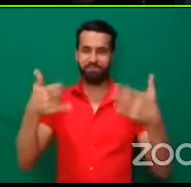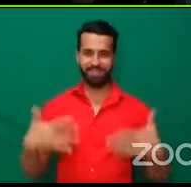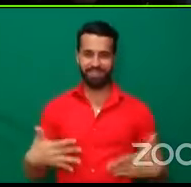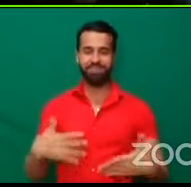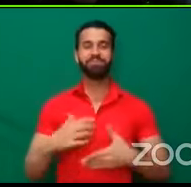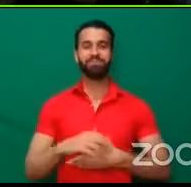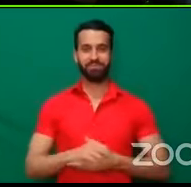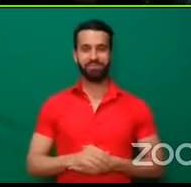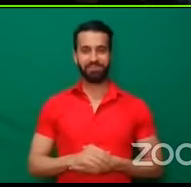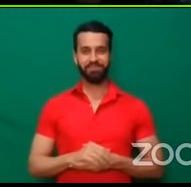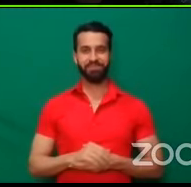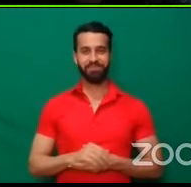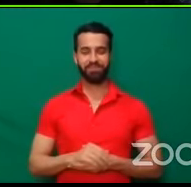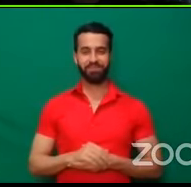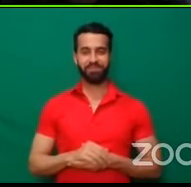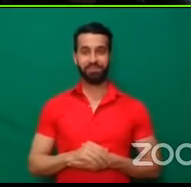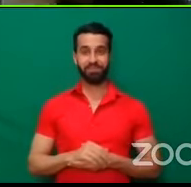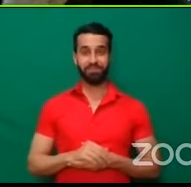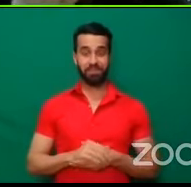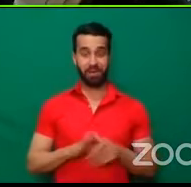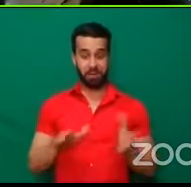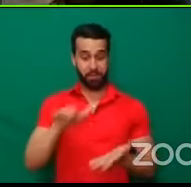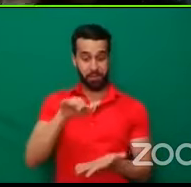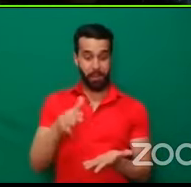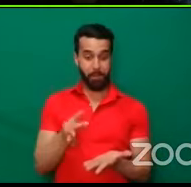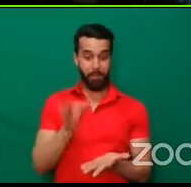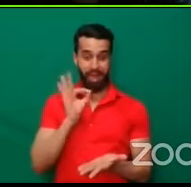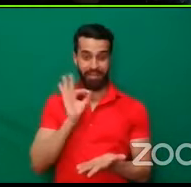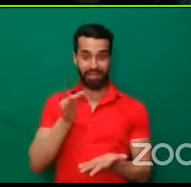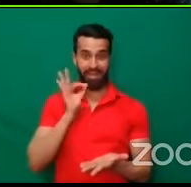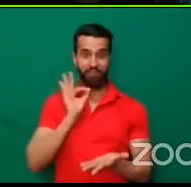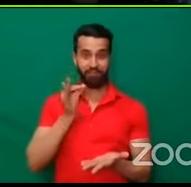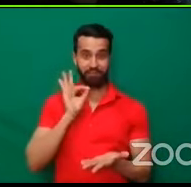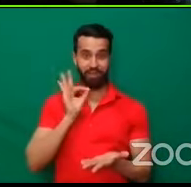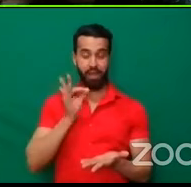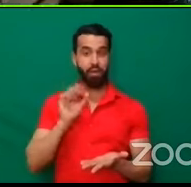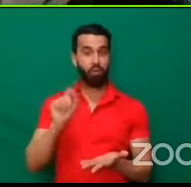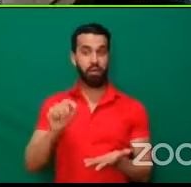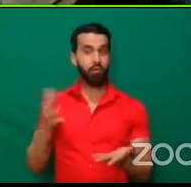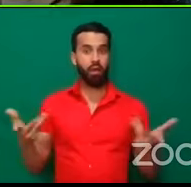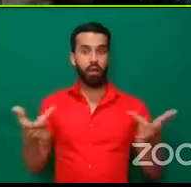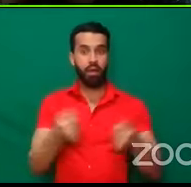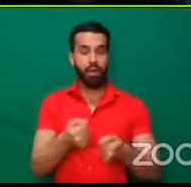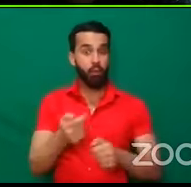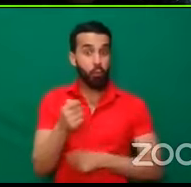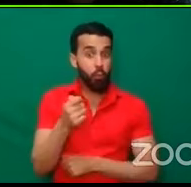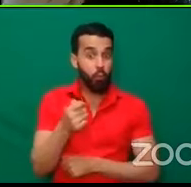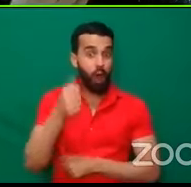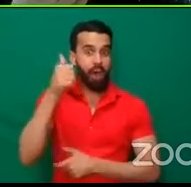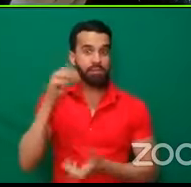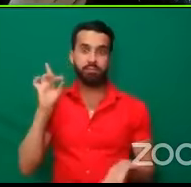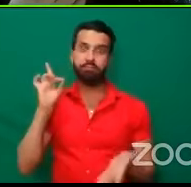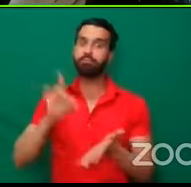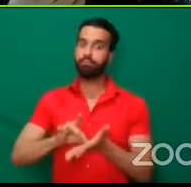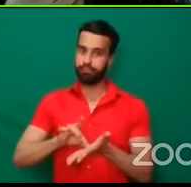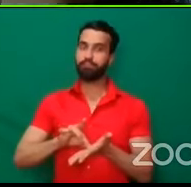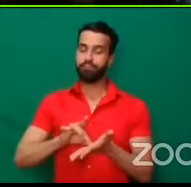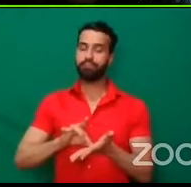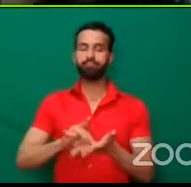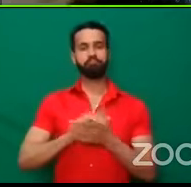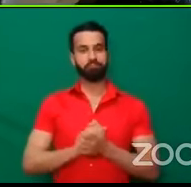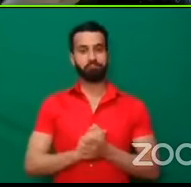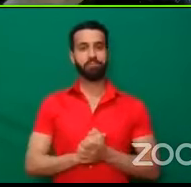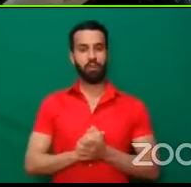Máquina de Café, por mais surreal que ele possa ser, ele é semi-verídico. Eu estava saindo com um colega